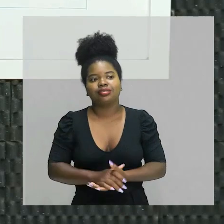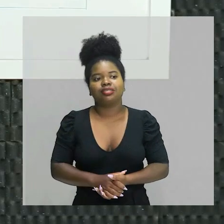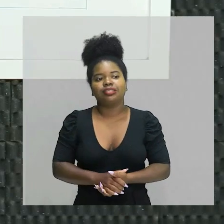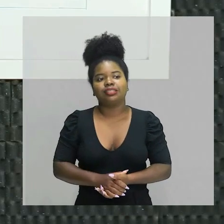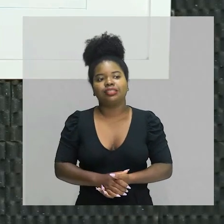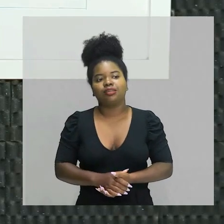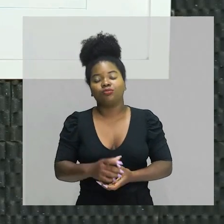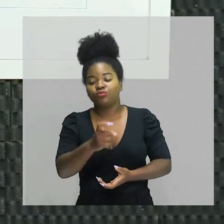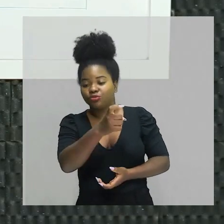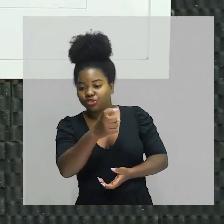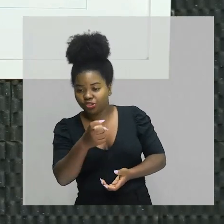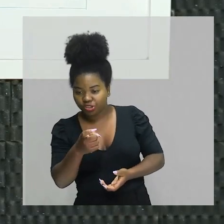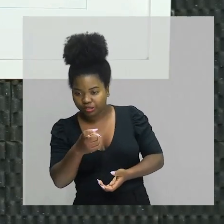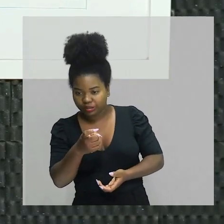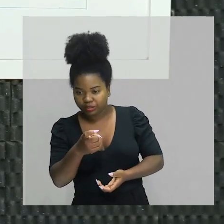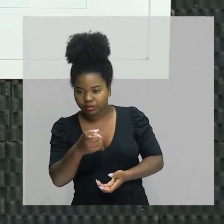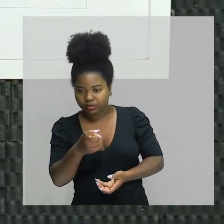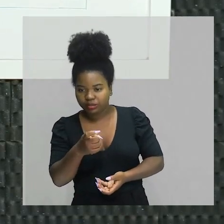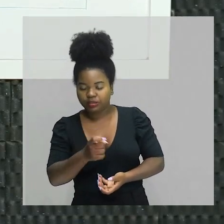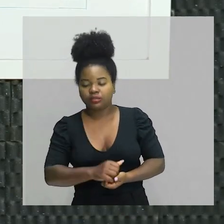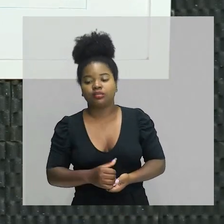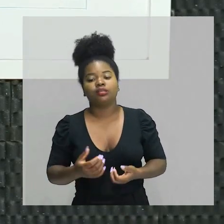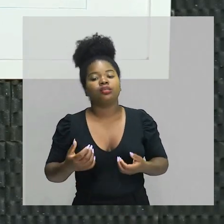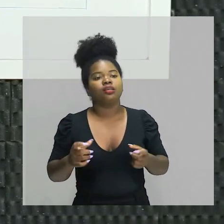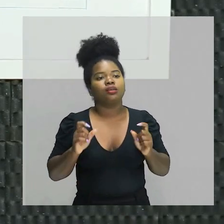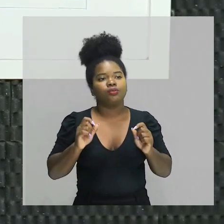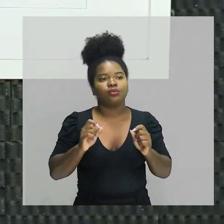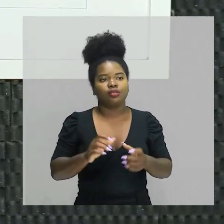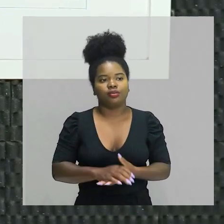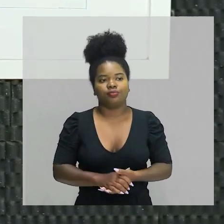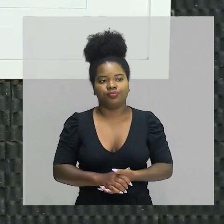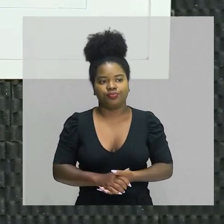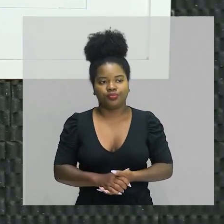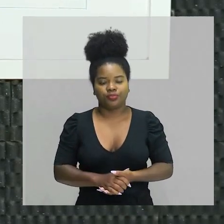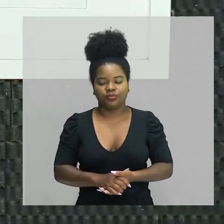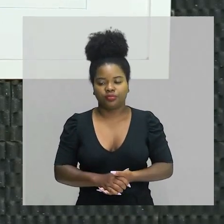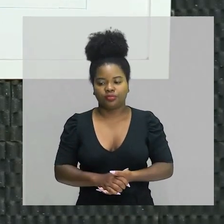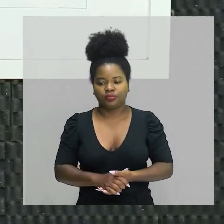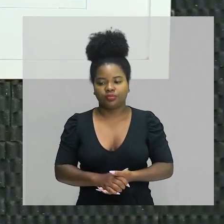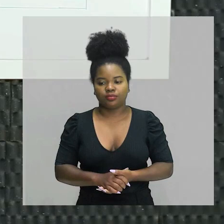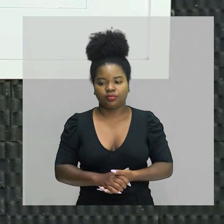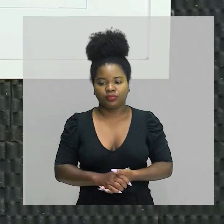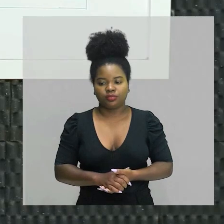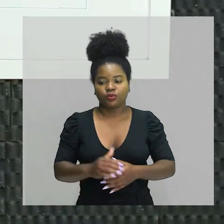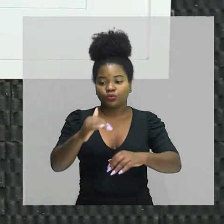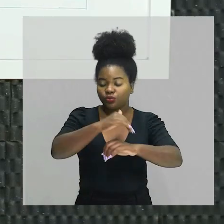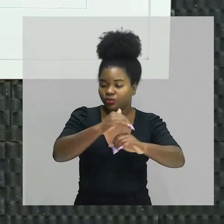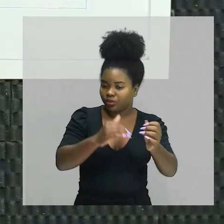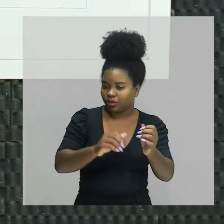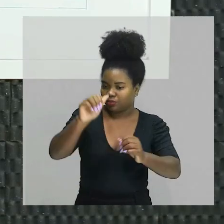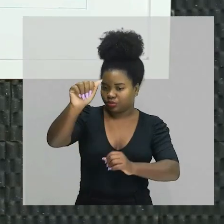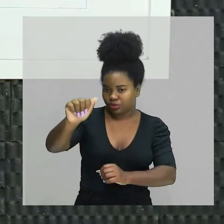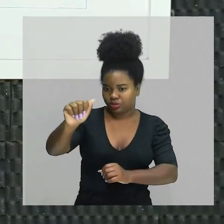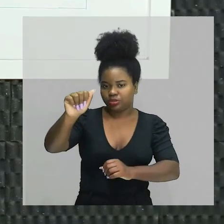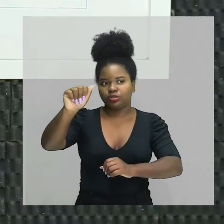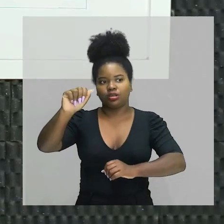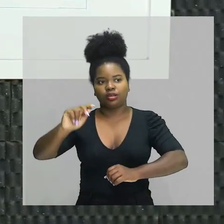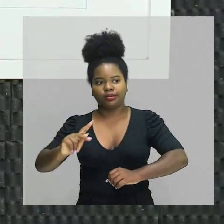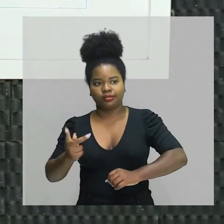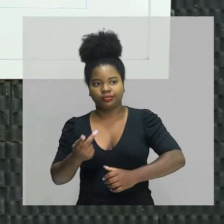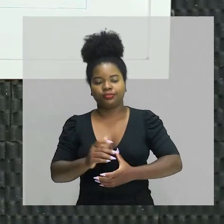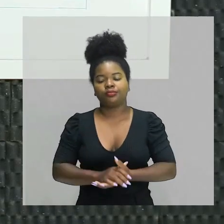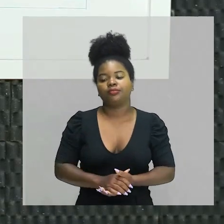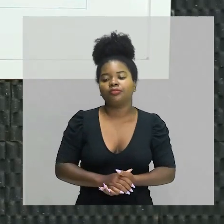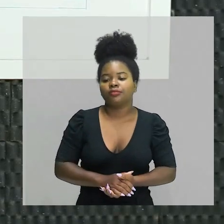essa medida x vai ser a altura toda, que nós calculamos aqui, que eu chamei aqui de